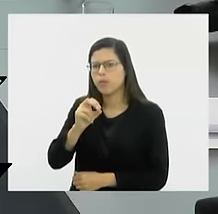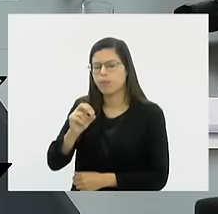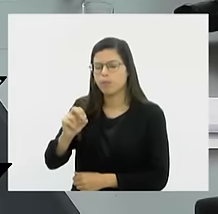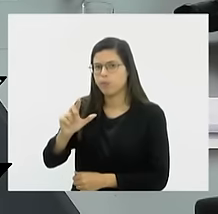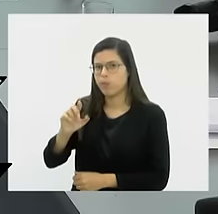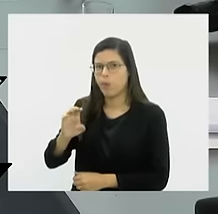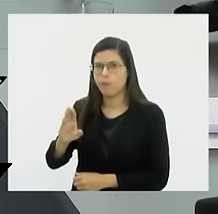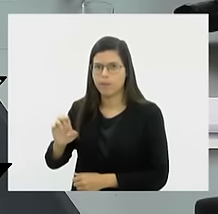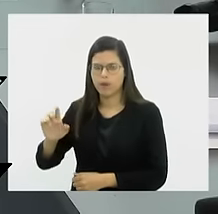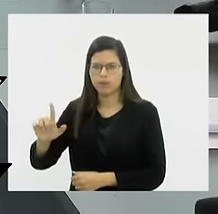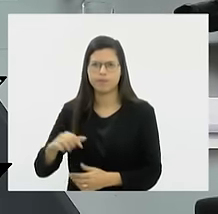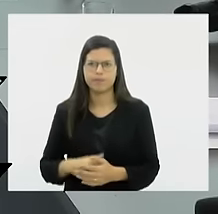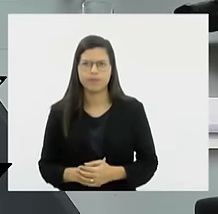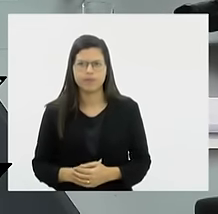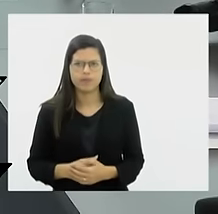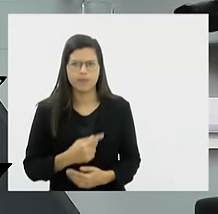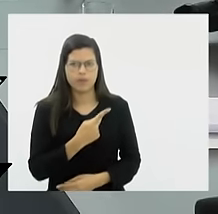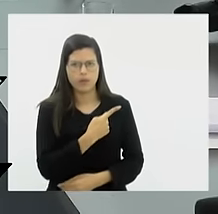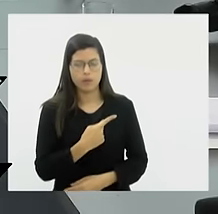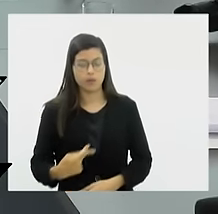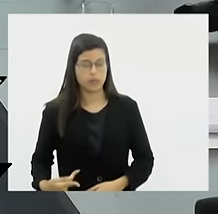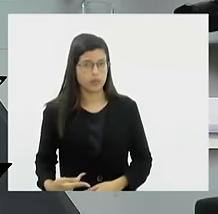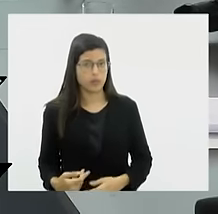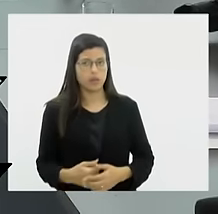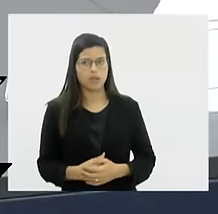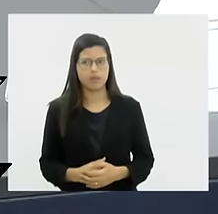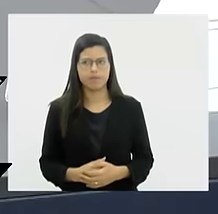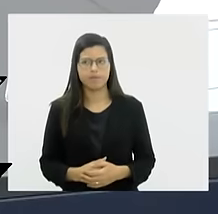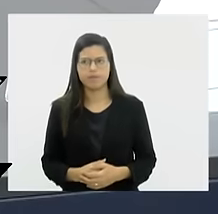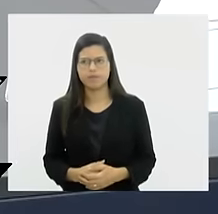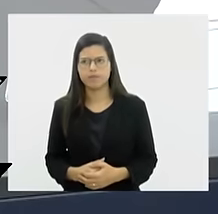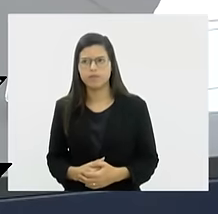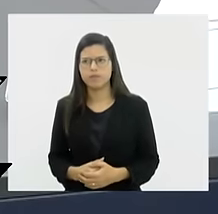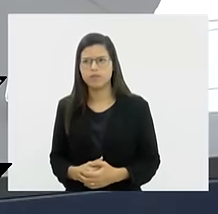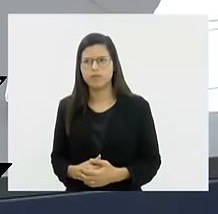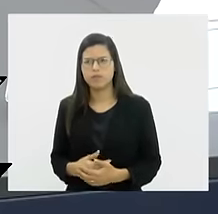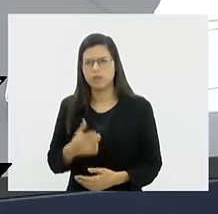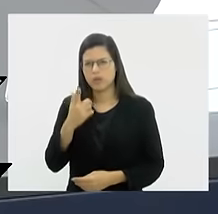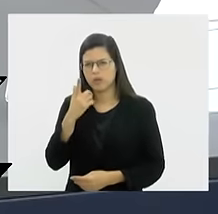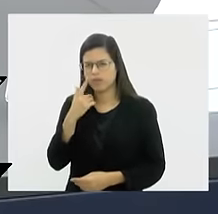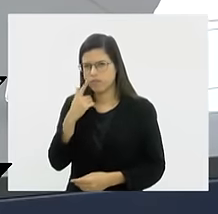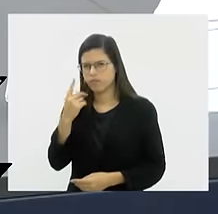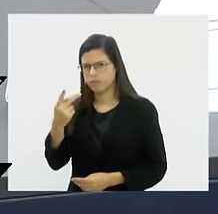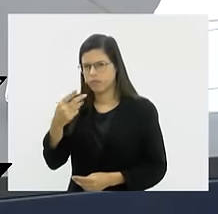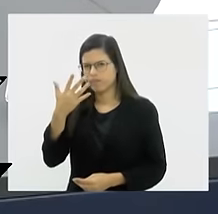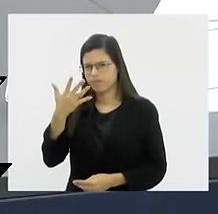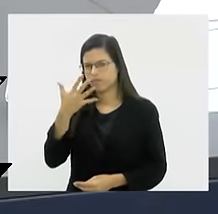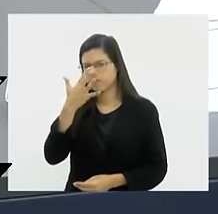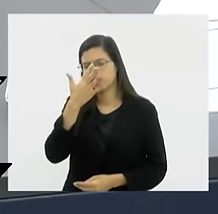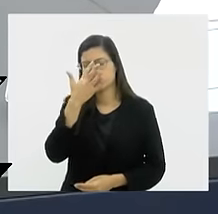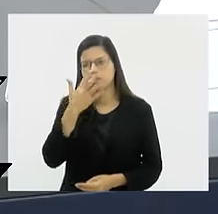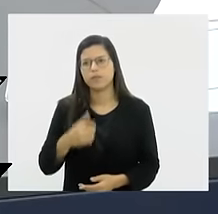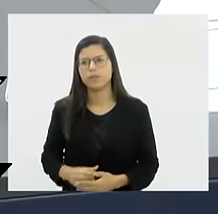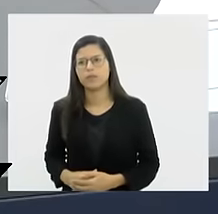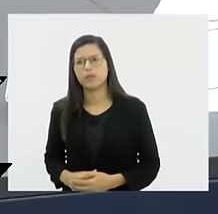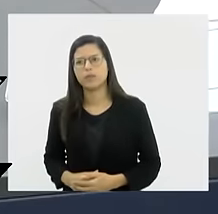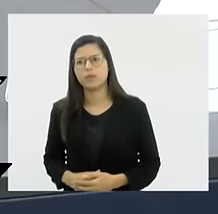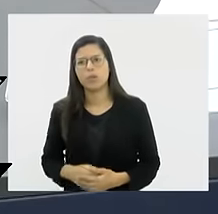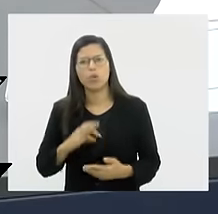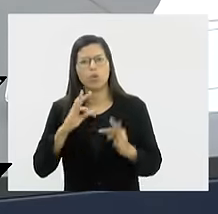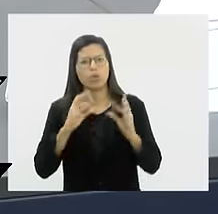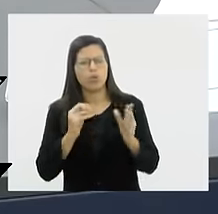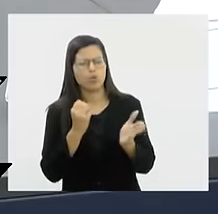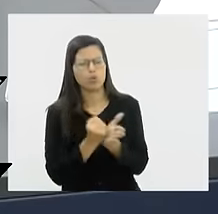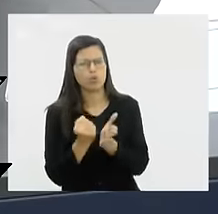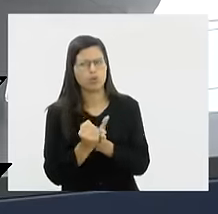O presidente, alô? Presidente, eu vi na sua fala aqui, todos os contratos,